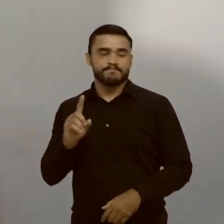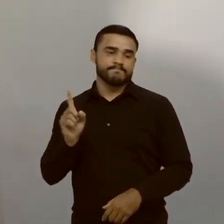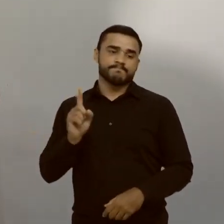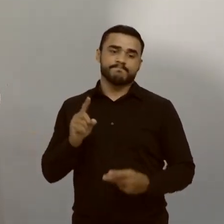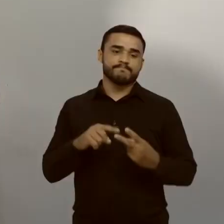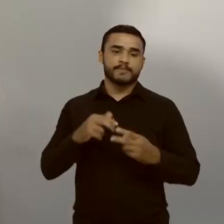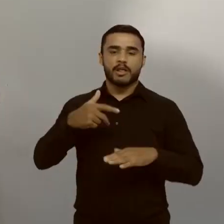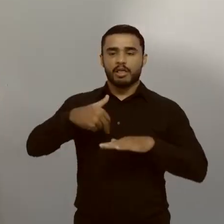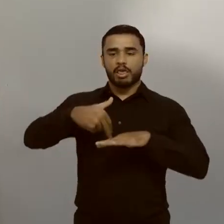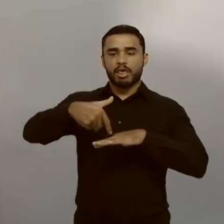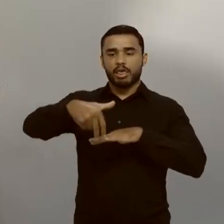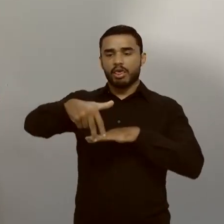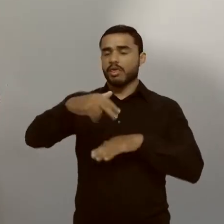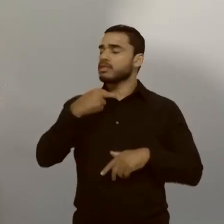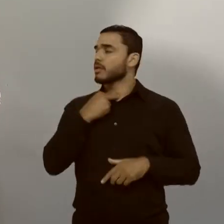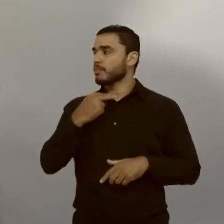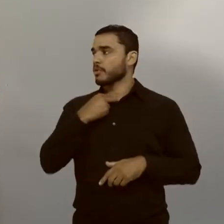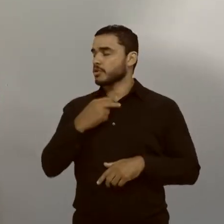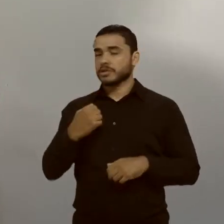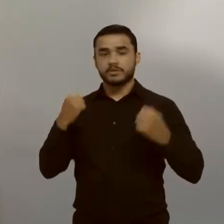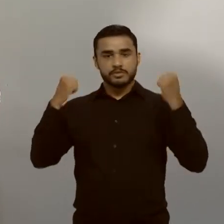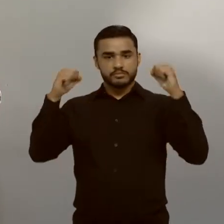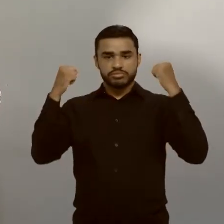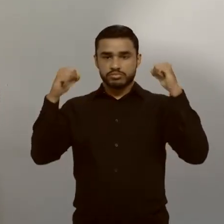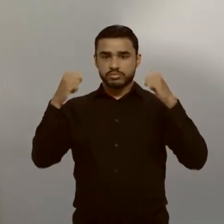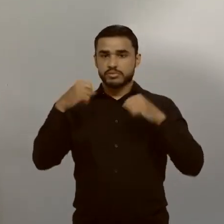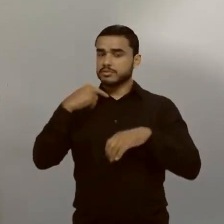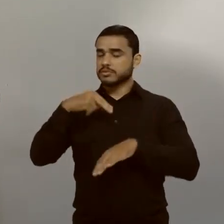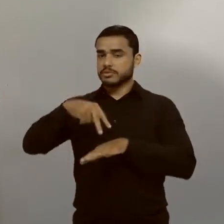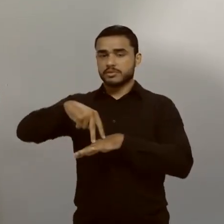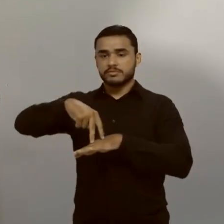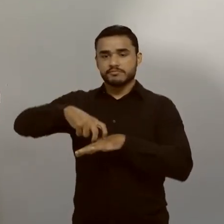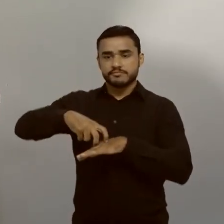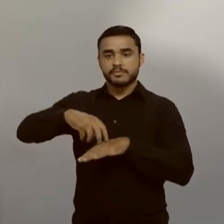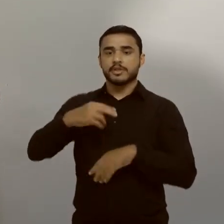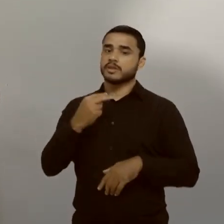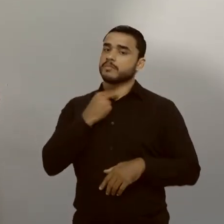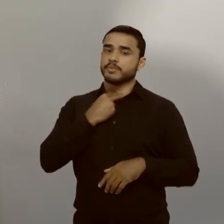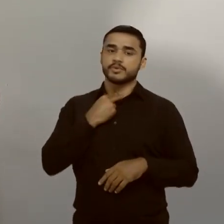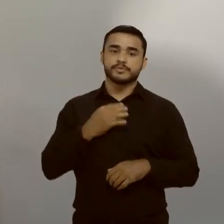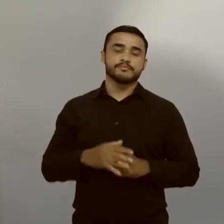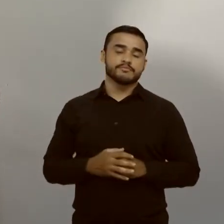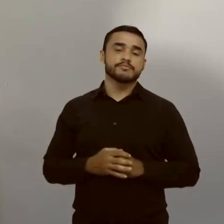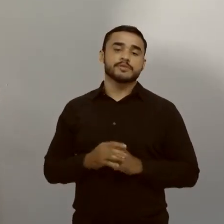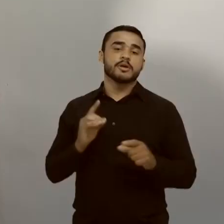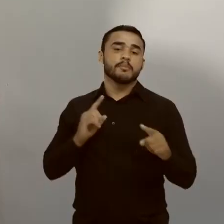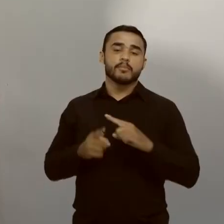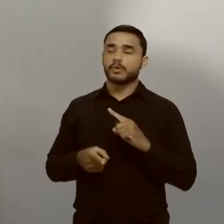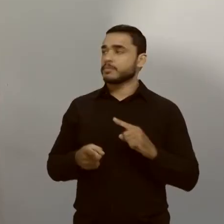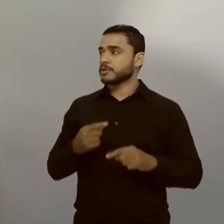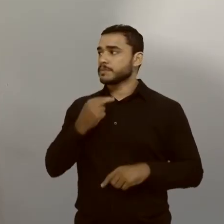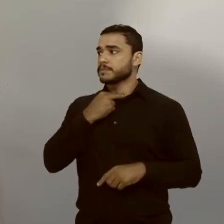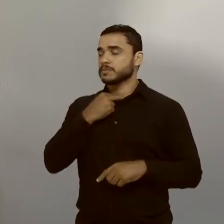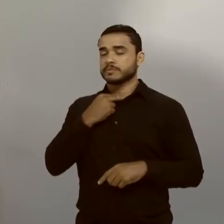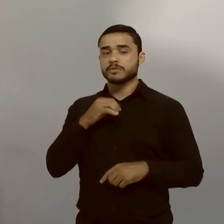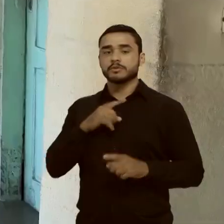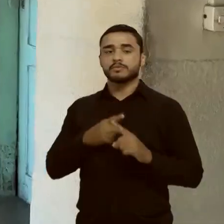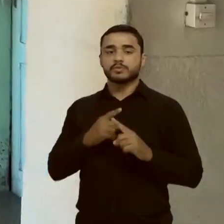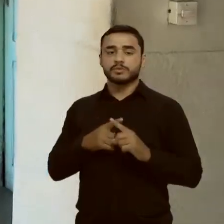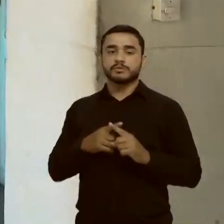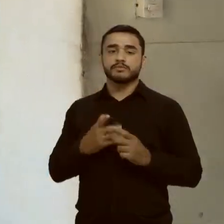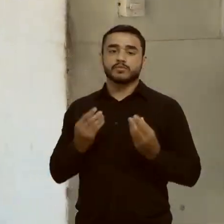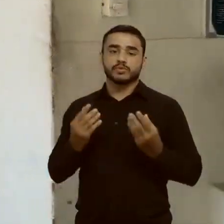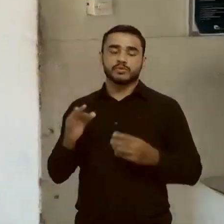porque como muitas vezes envolve peso, agachar, então tudo isso eu tive que parar justamente para evitar as complicações, né?